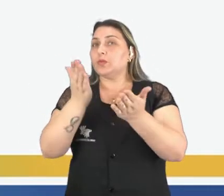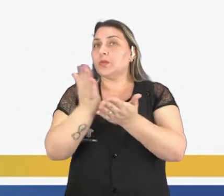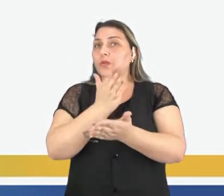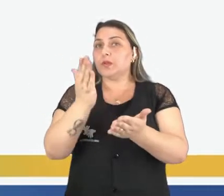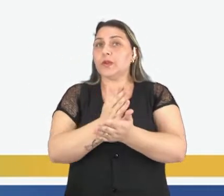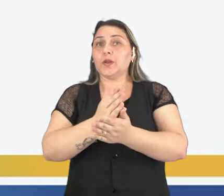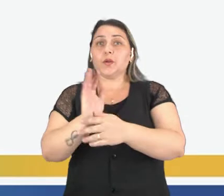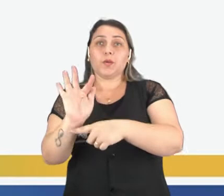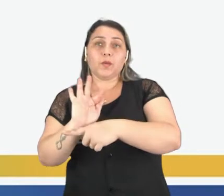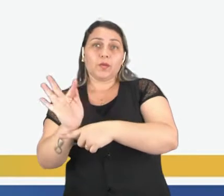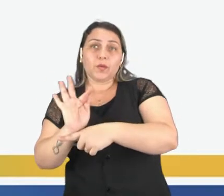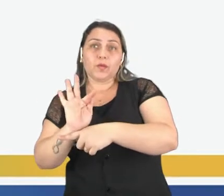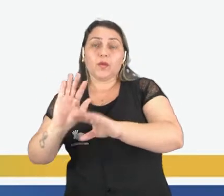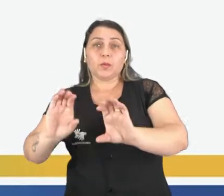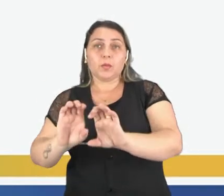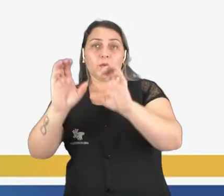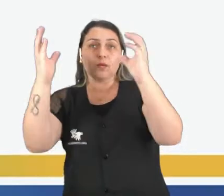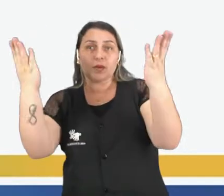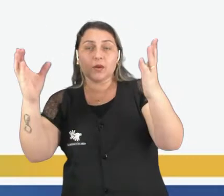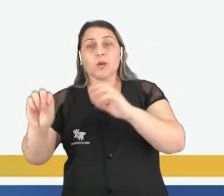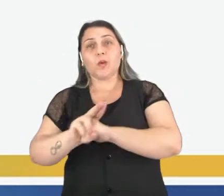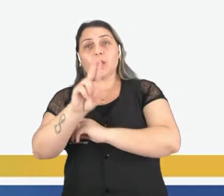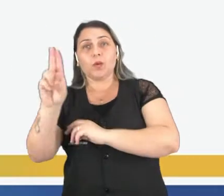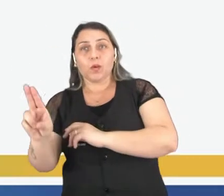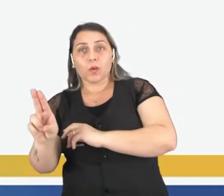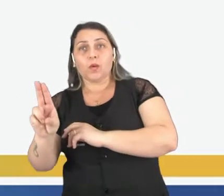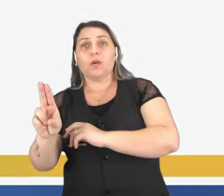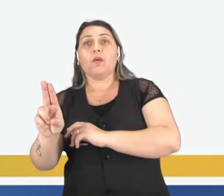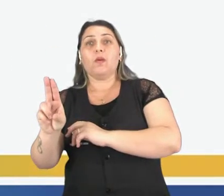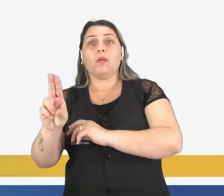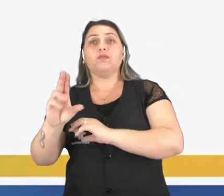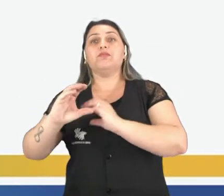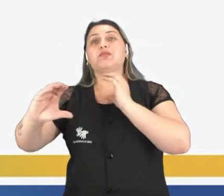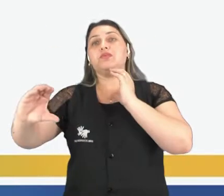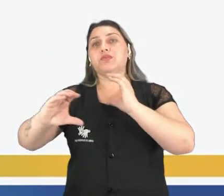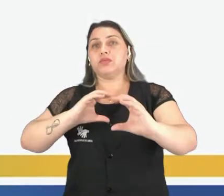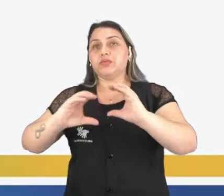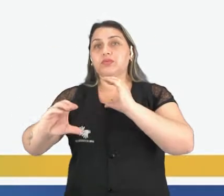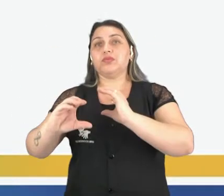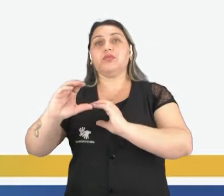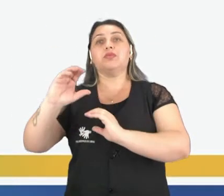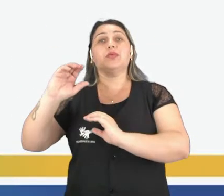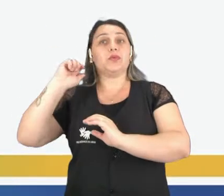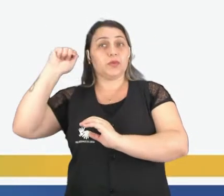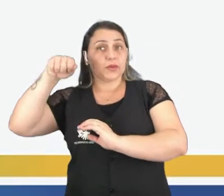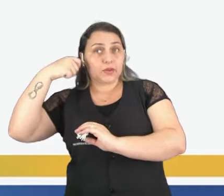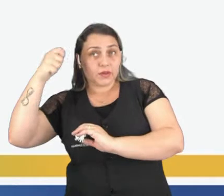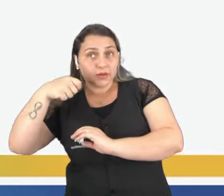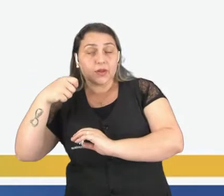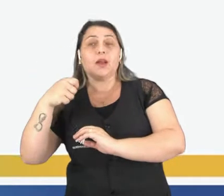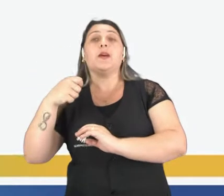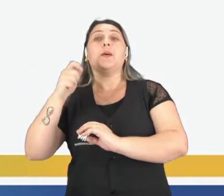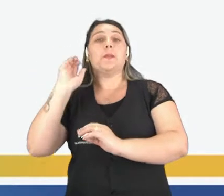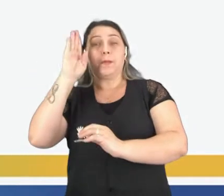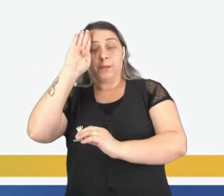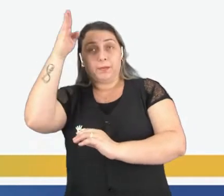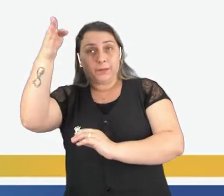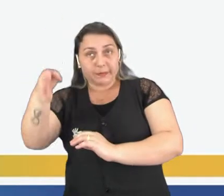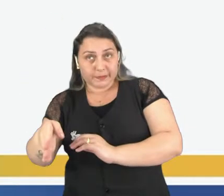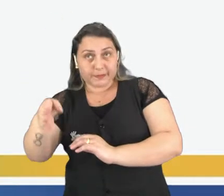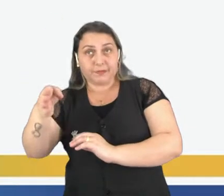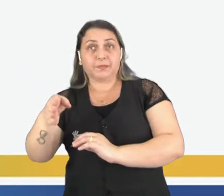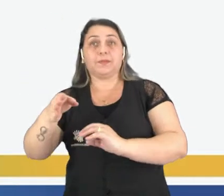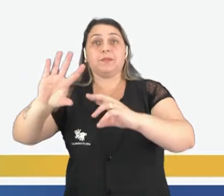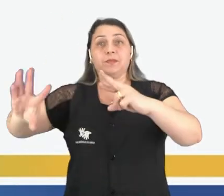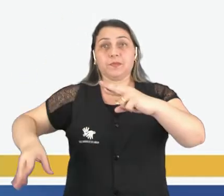um filme, um evento, ou até mesmo um álbum de música de um artista. Além disso, o ponto principal da resenha